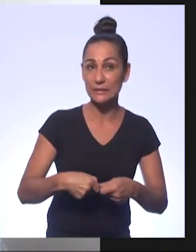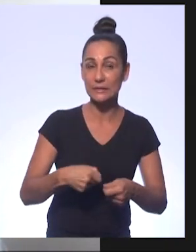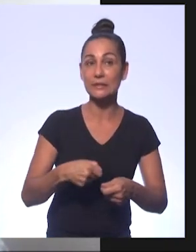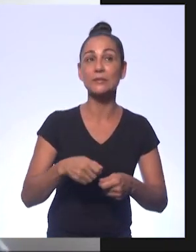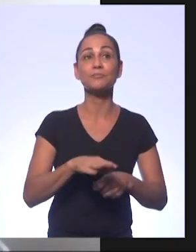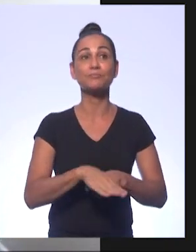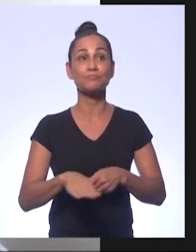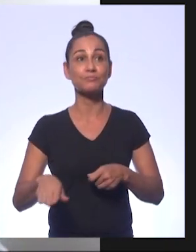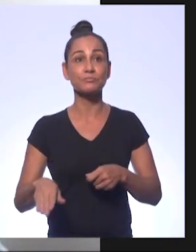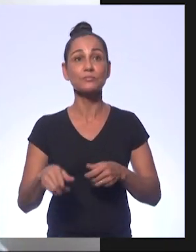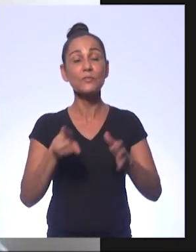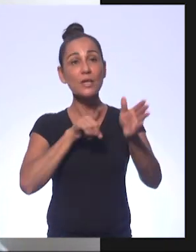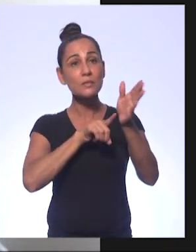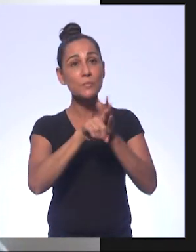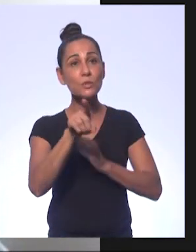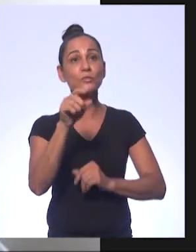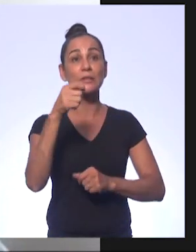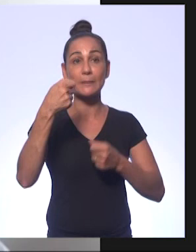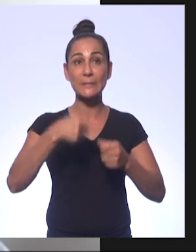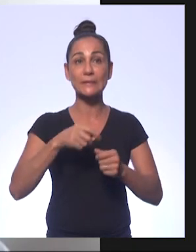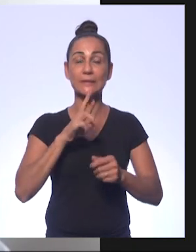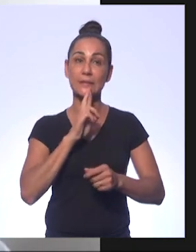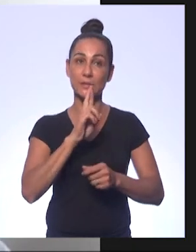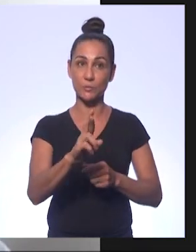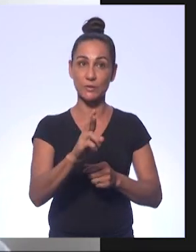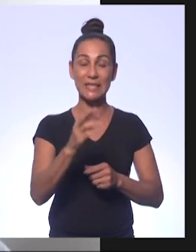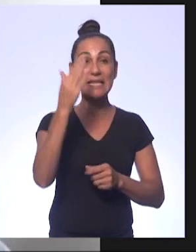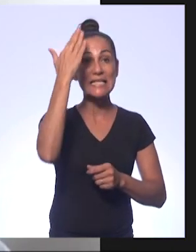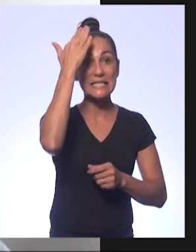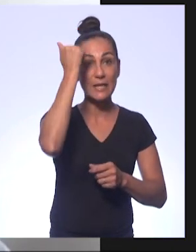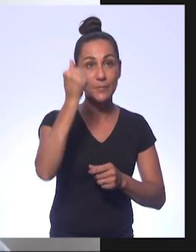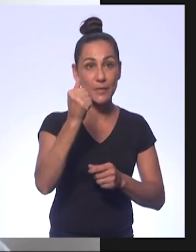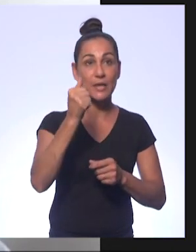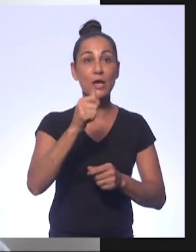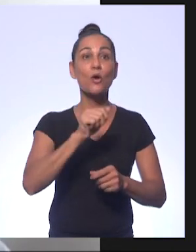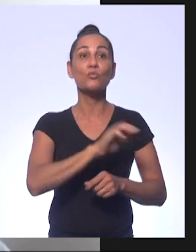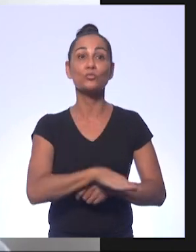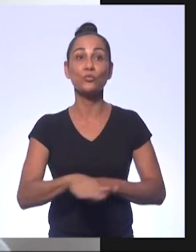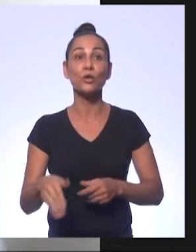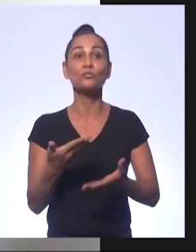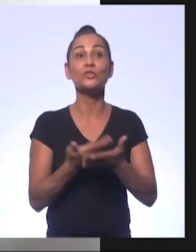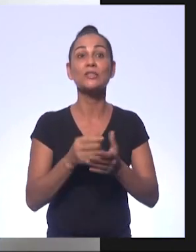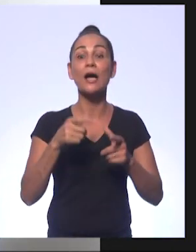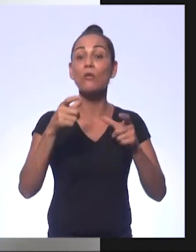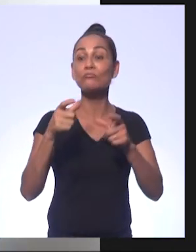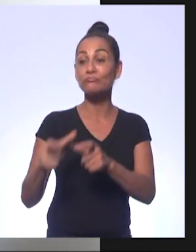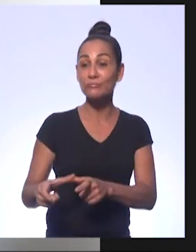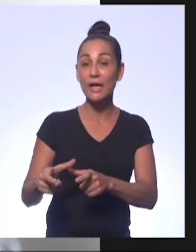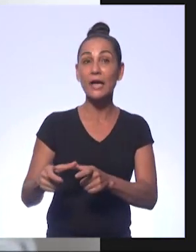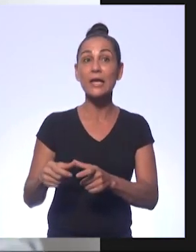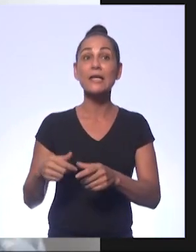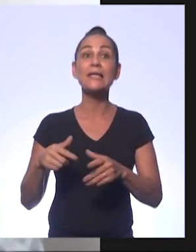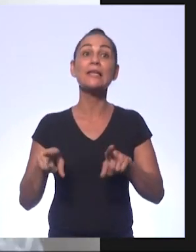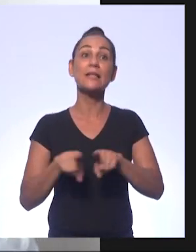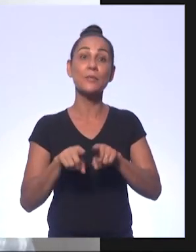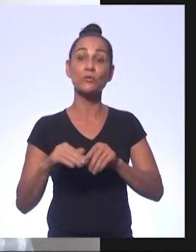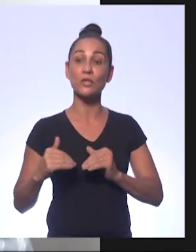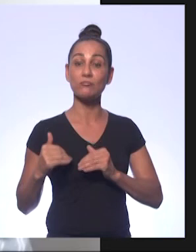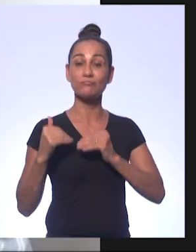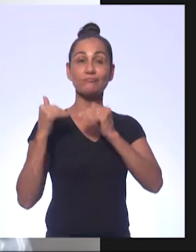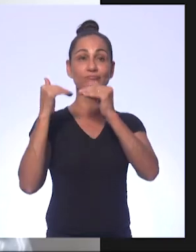as perguntas que ele tem que responder, saber onde que o estudante está e onde que ele vai chegar. Como